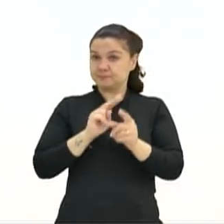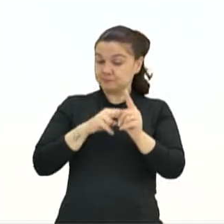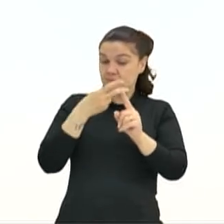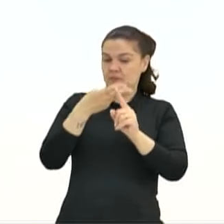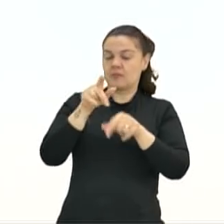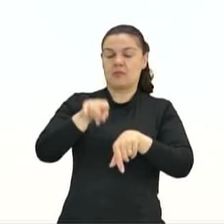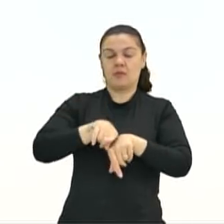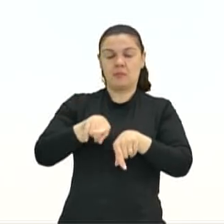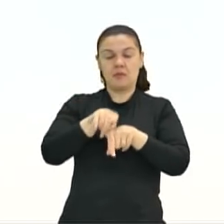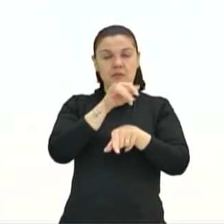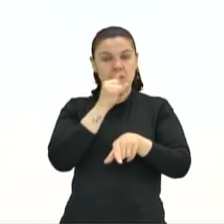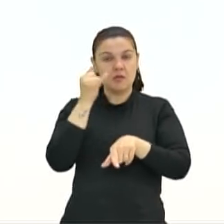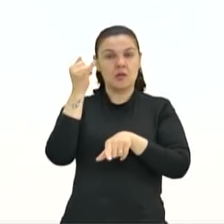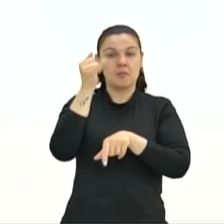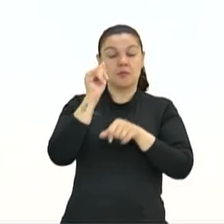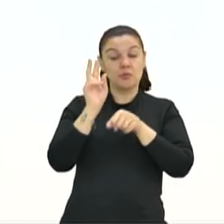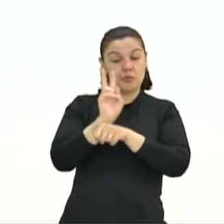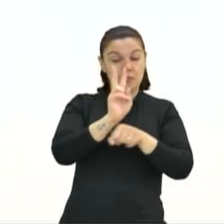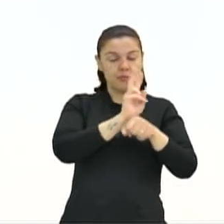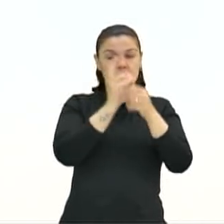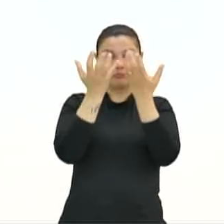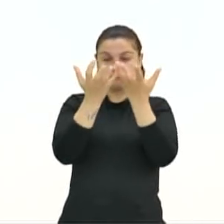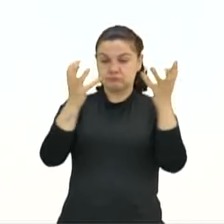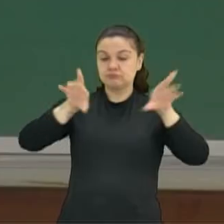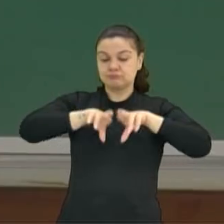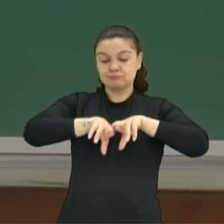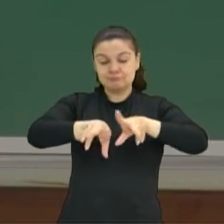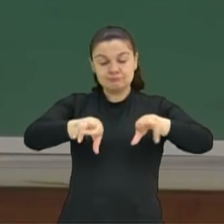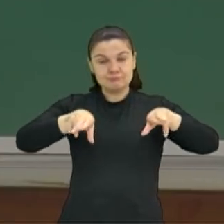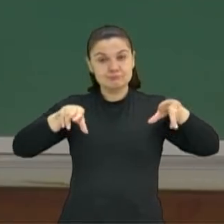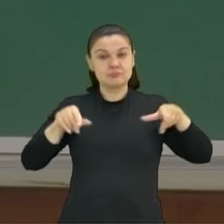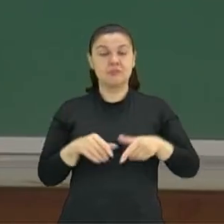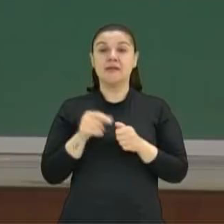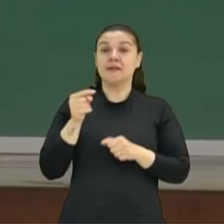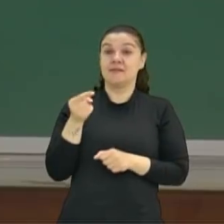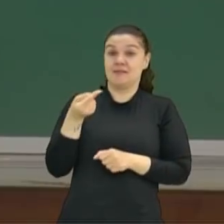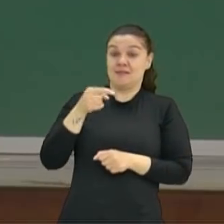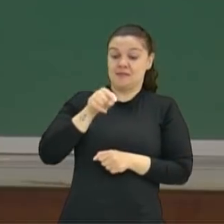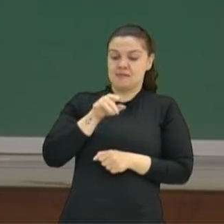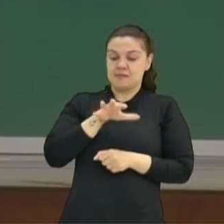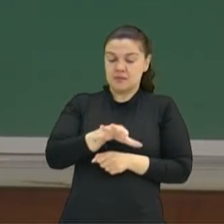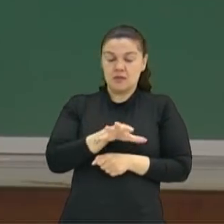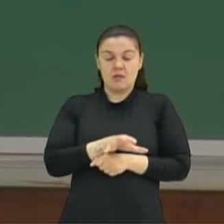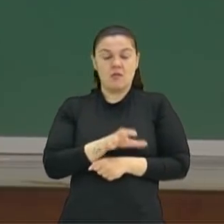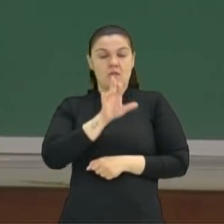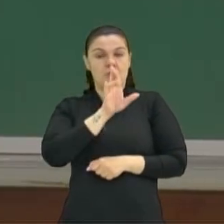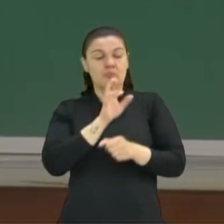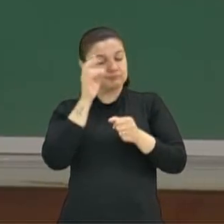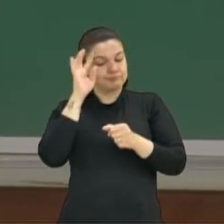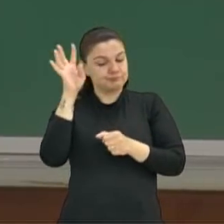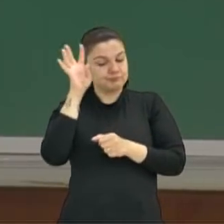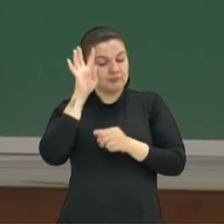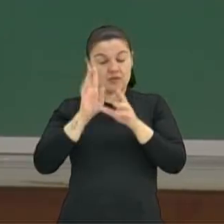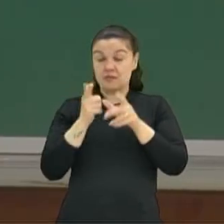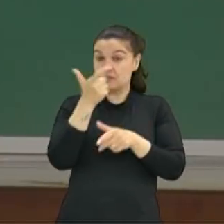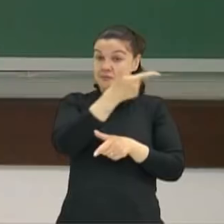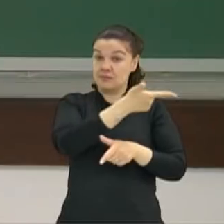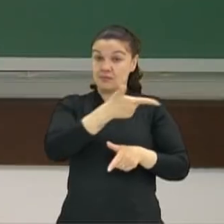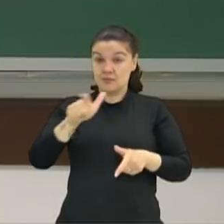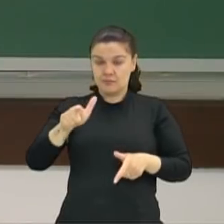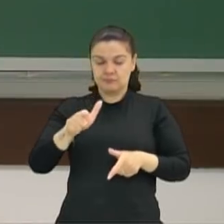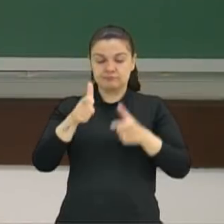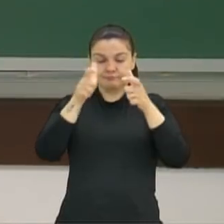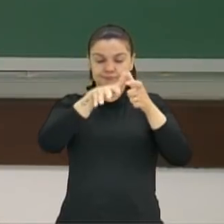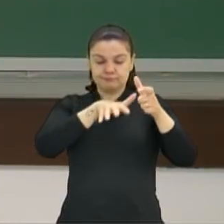exerce importante papel na preservação da biodiversidade. Então, imagine se não existisse espaço rural, né?